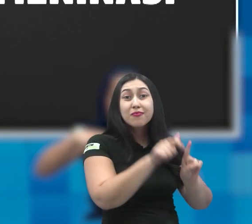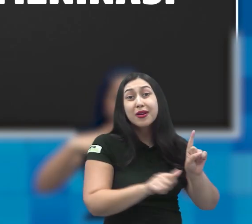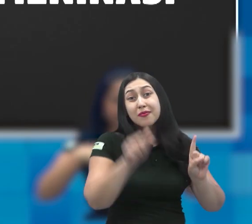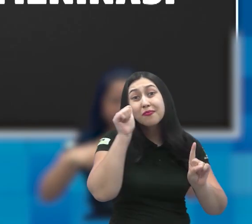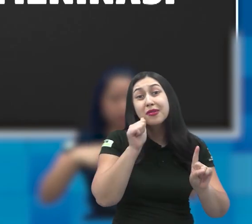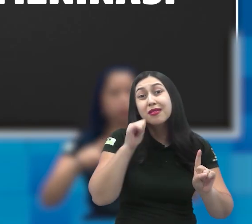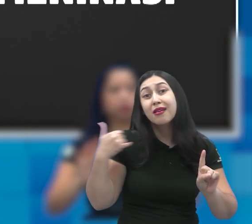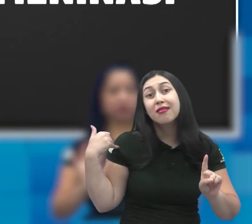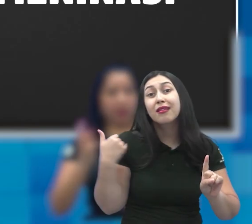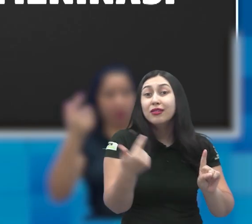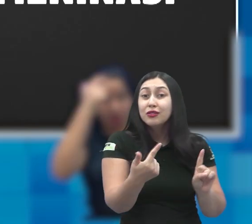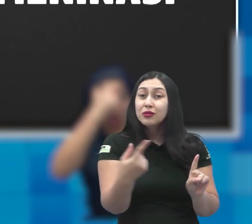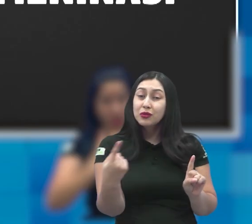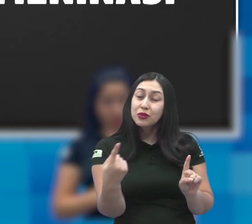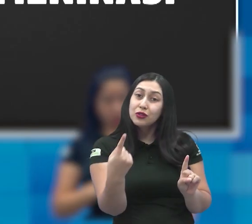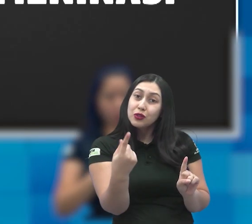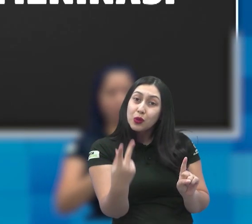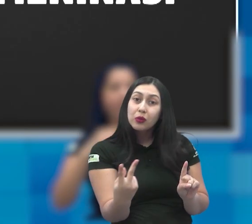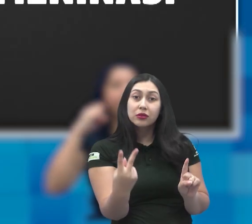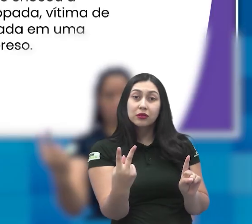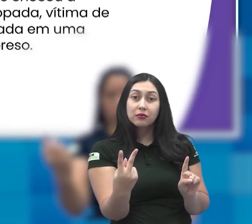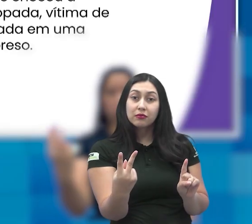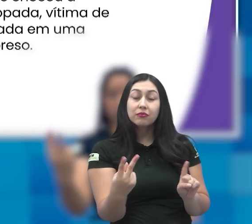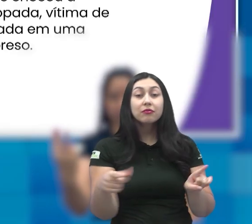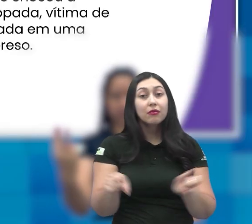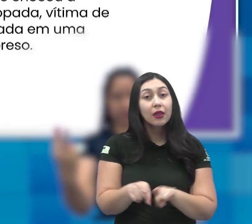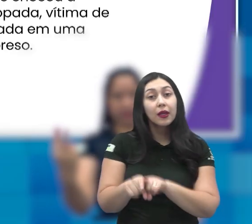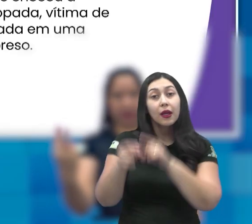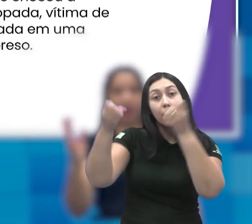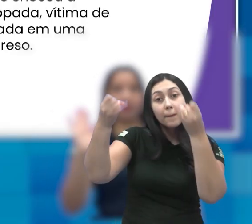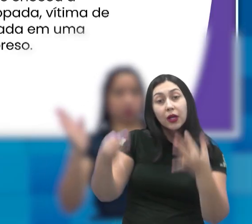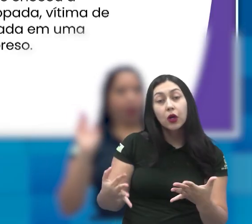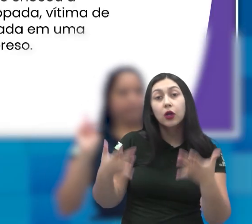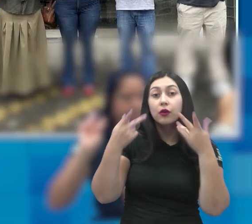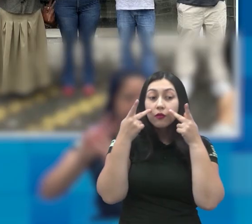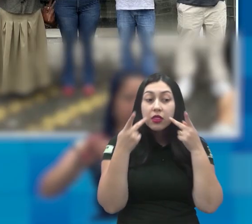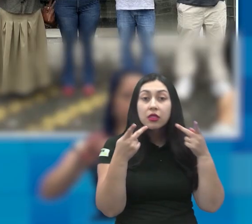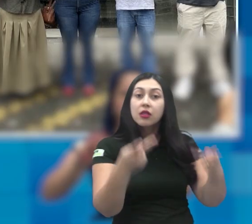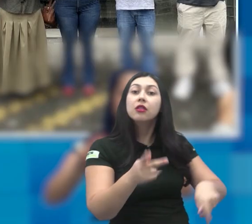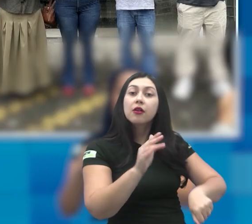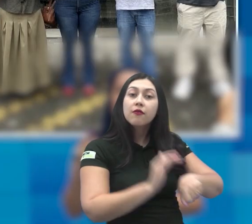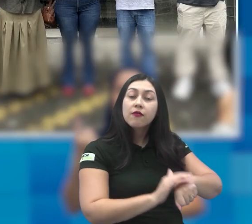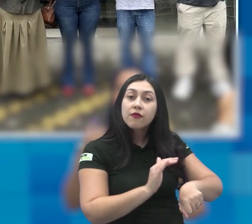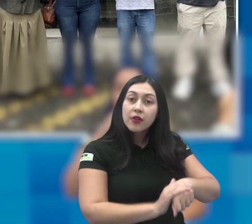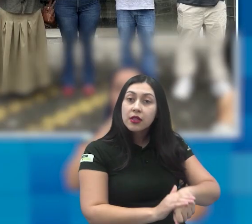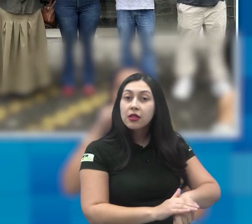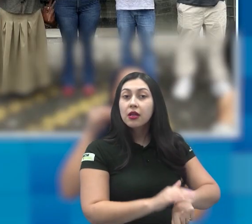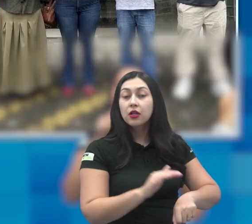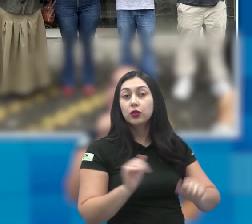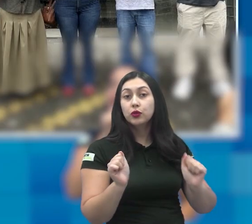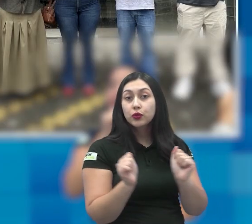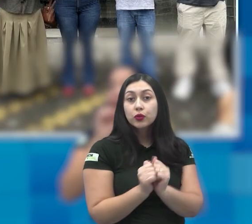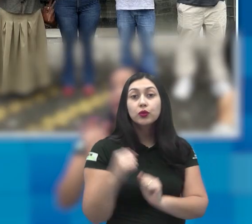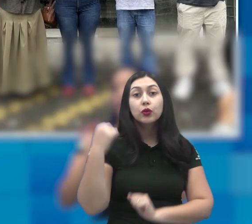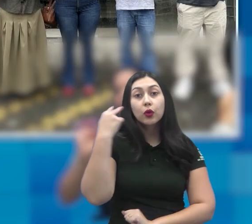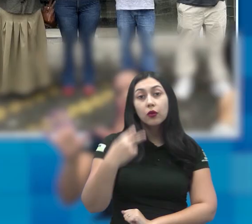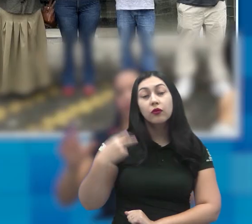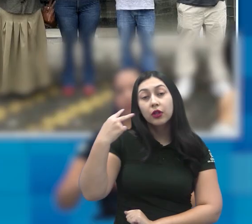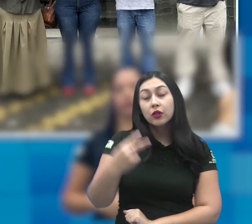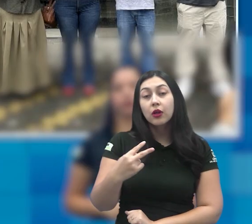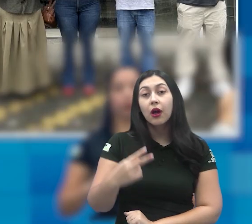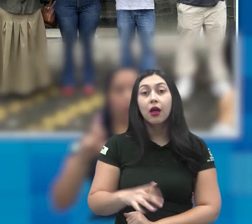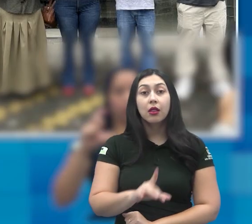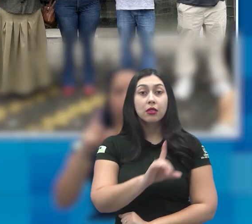envolvendo uma adolescente de 12 anos na cidade. A parlamentar ainda comentou sobre uma visita realizada por ela e